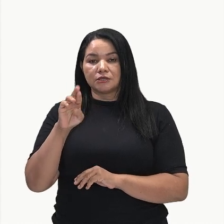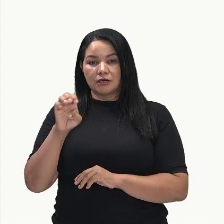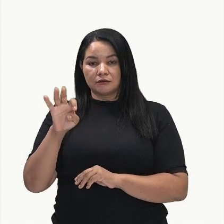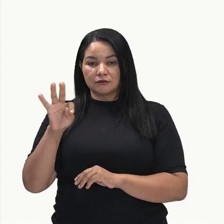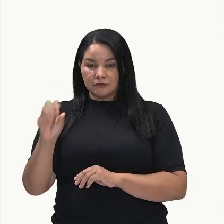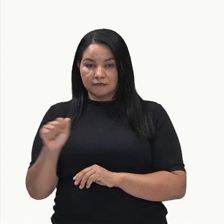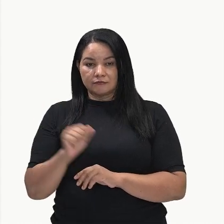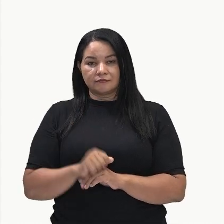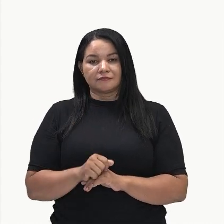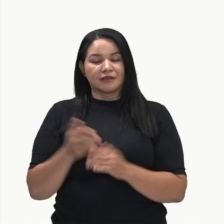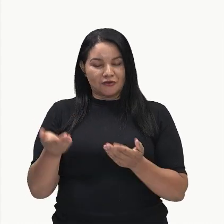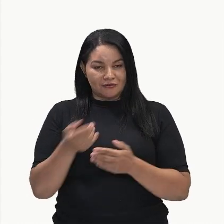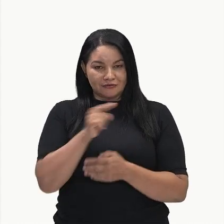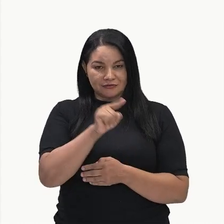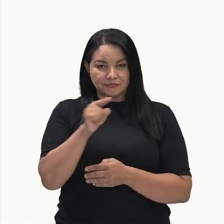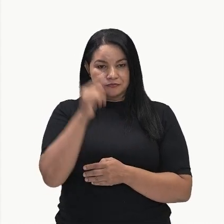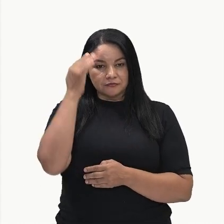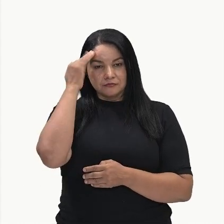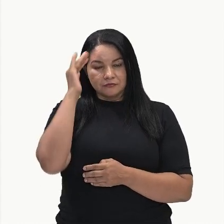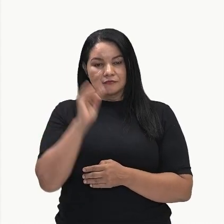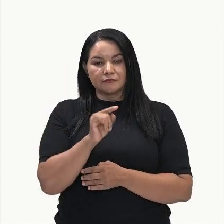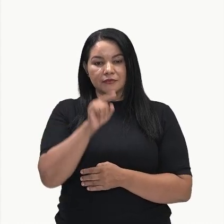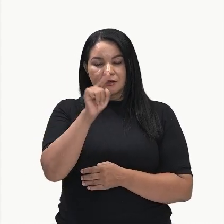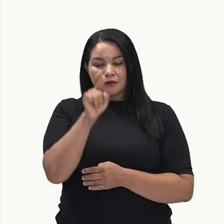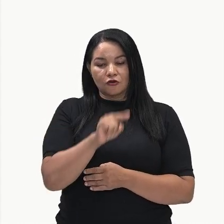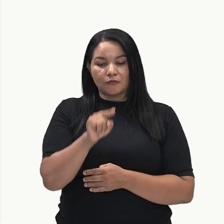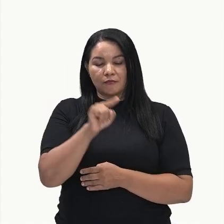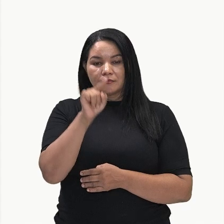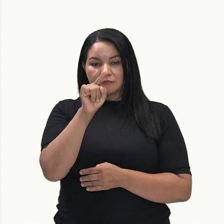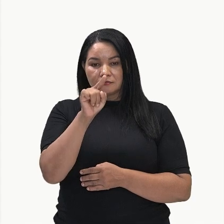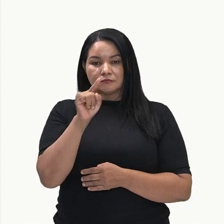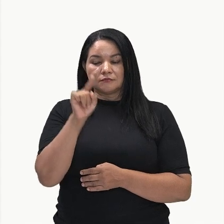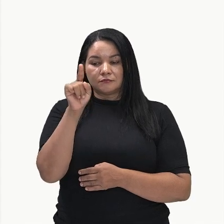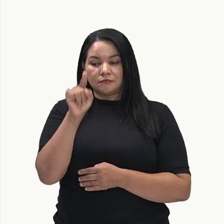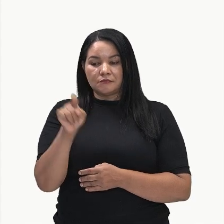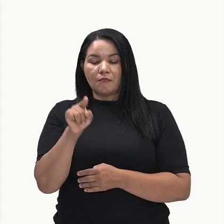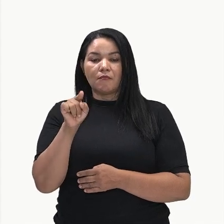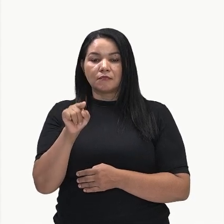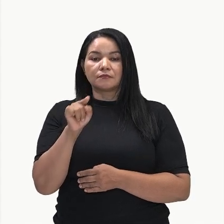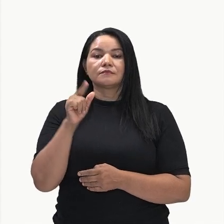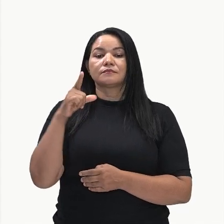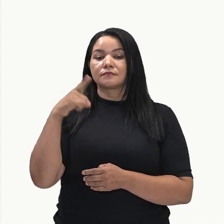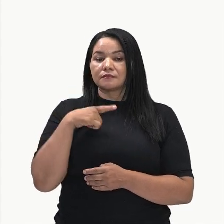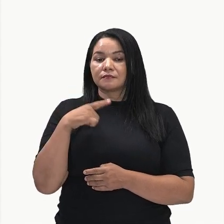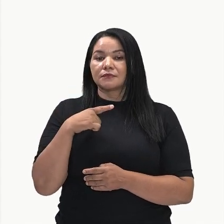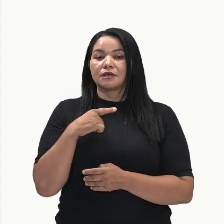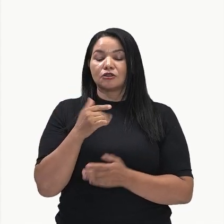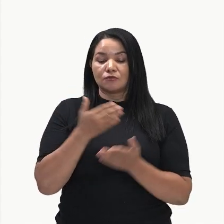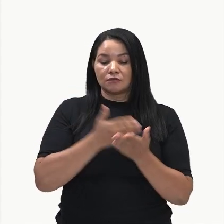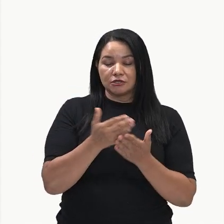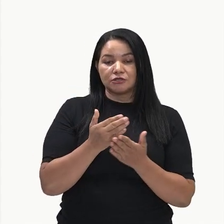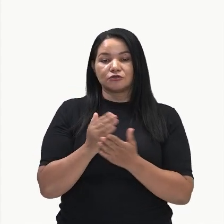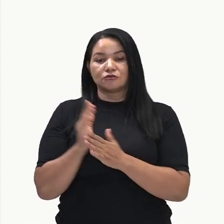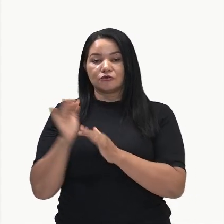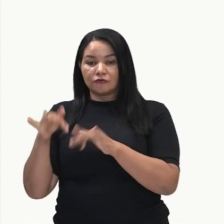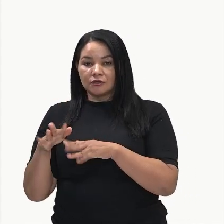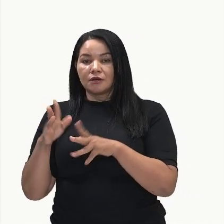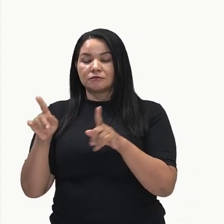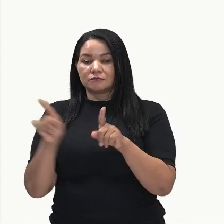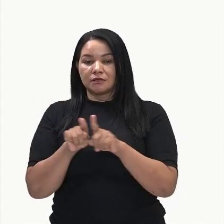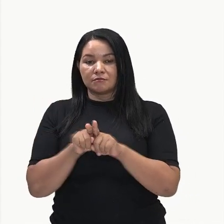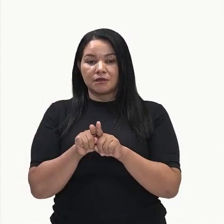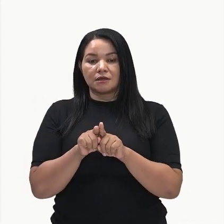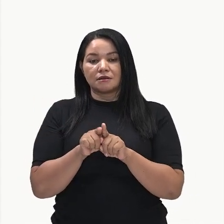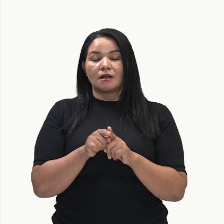pergunta direta é aquela que é feita com pontos de interrogação no início e no final, tá? E aqui